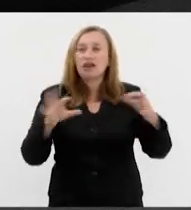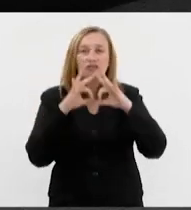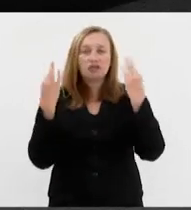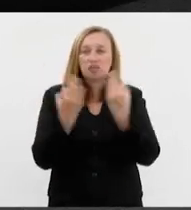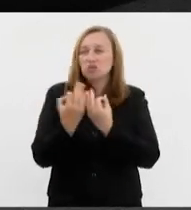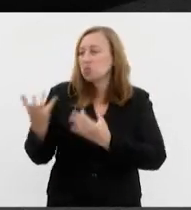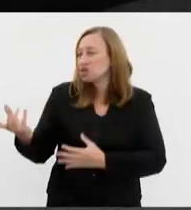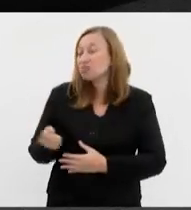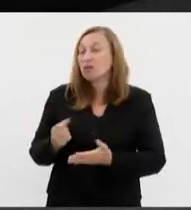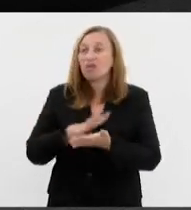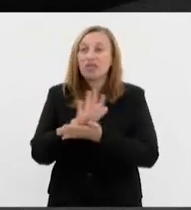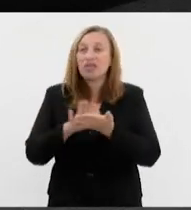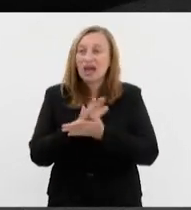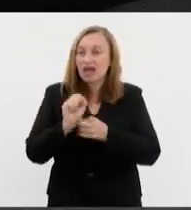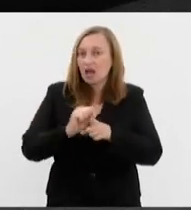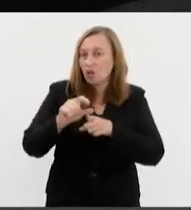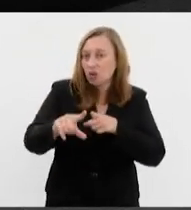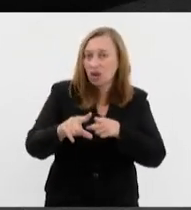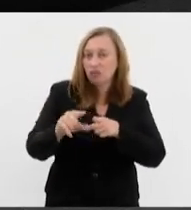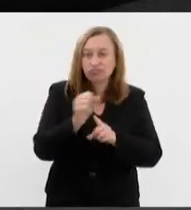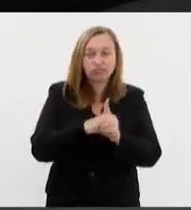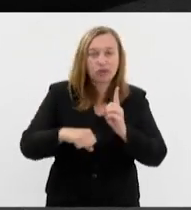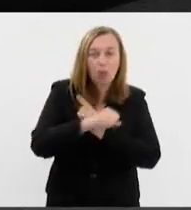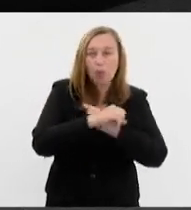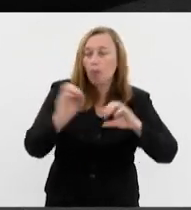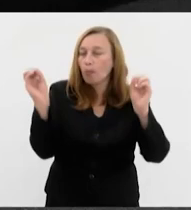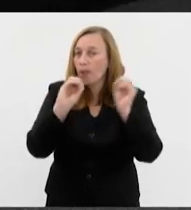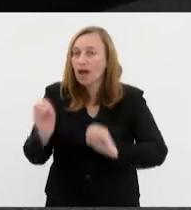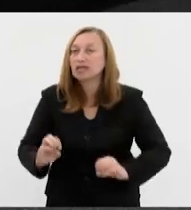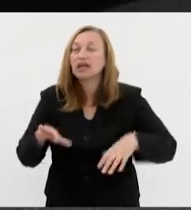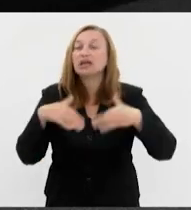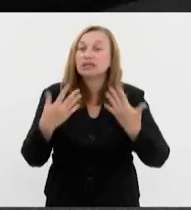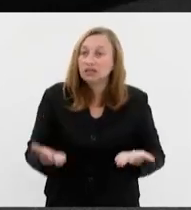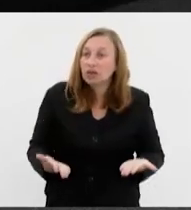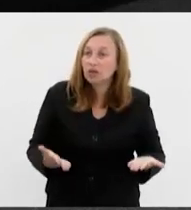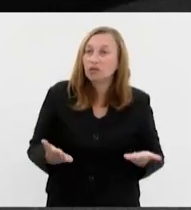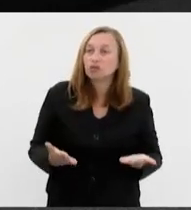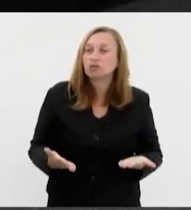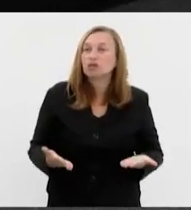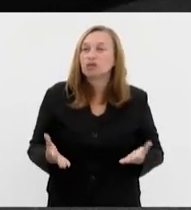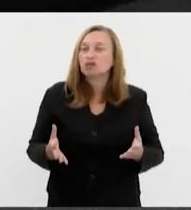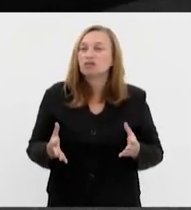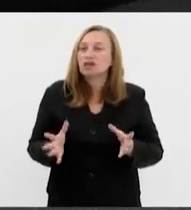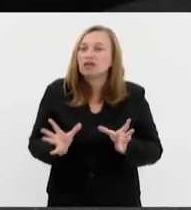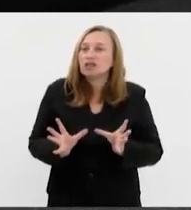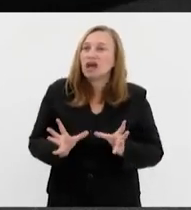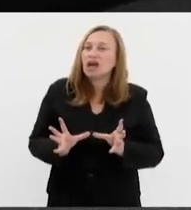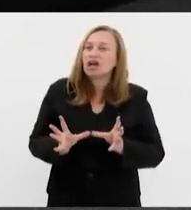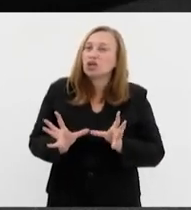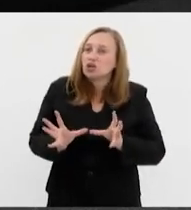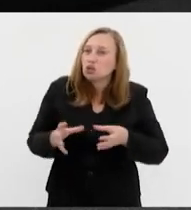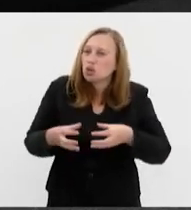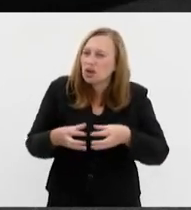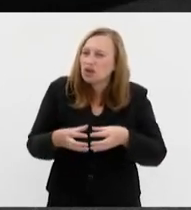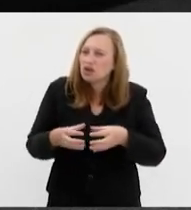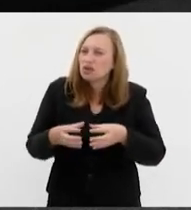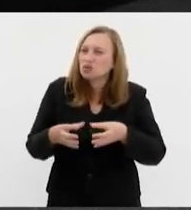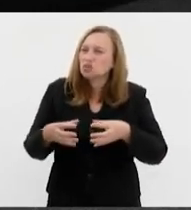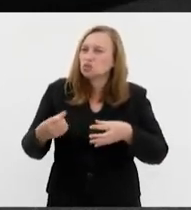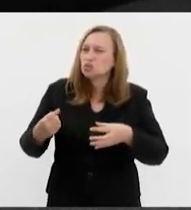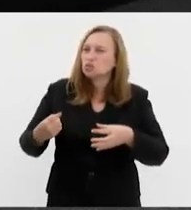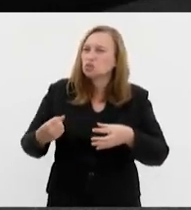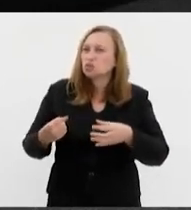o aluguel social para refazer as suas vidas. Então, a gente vai acumulando tragédias que não